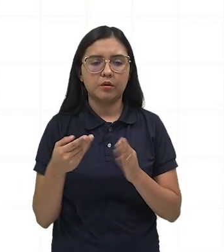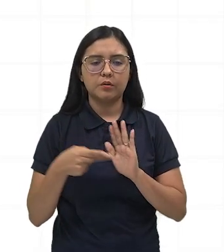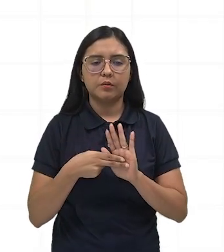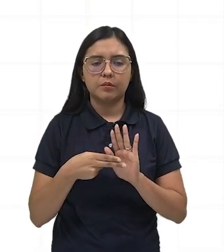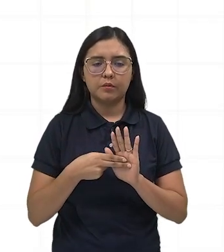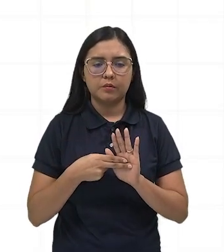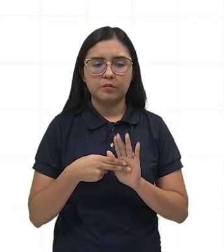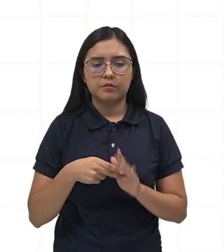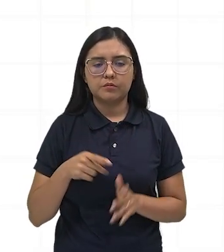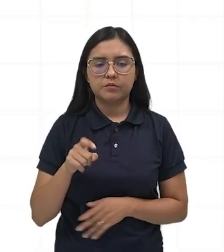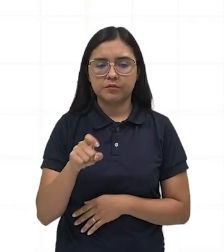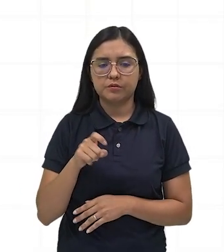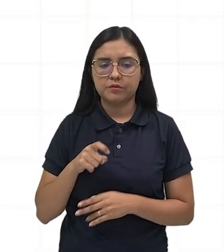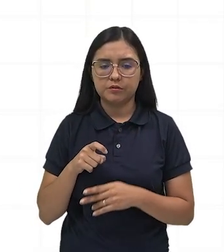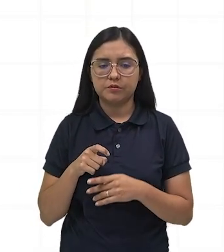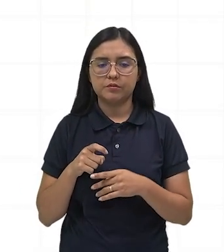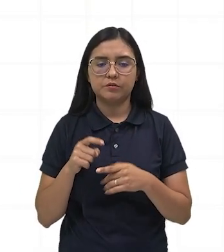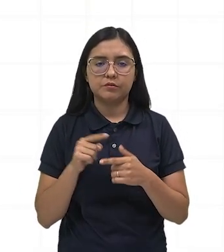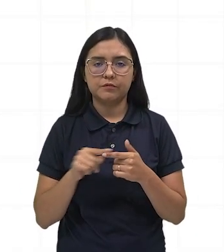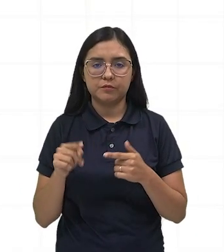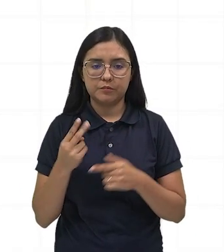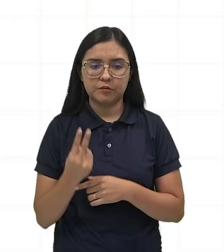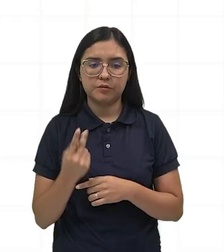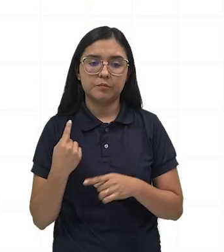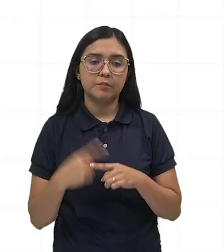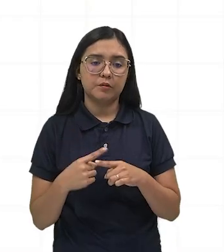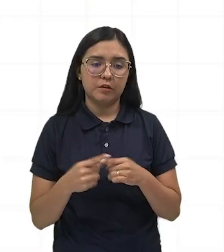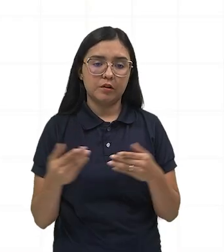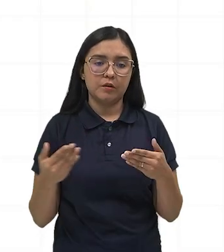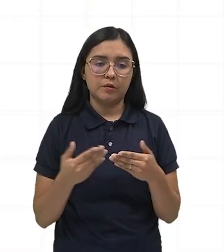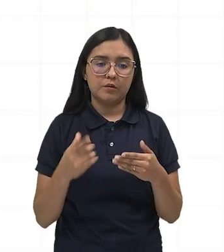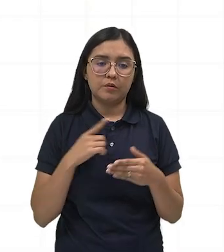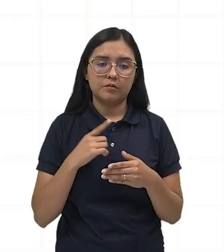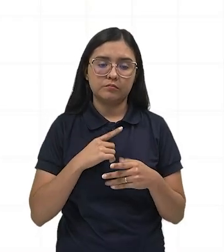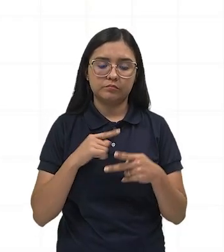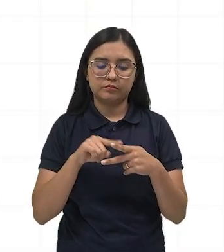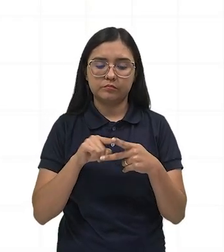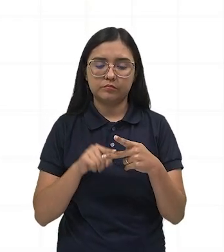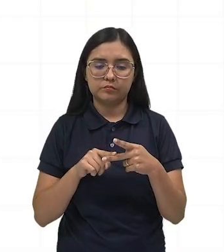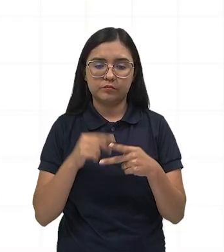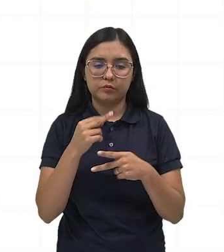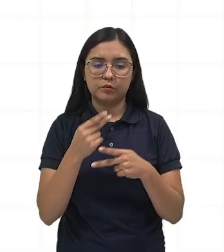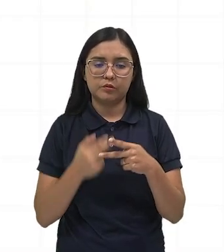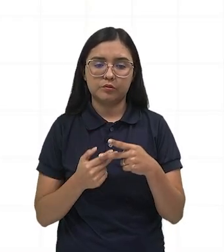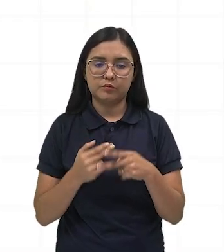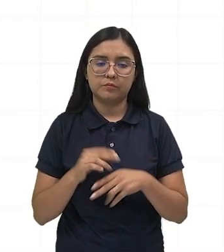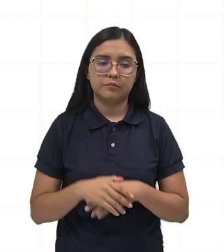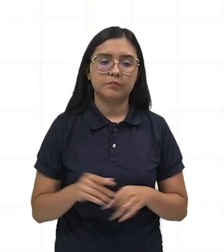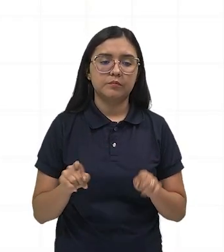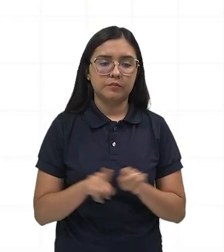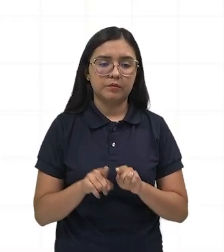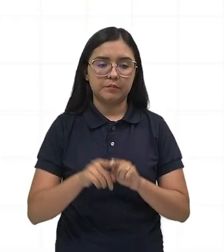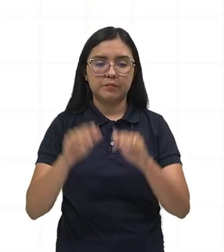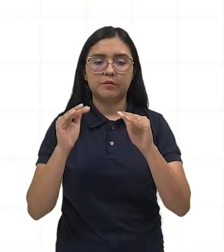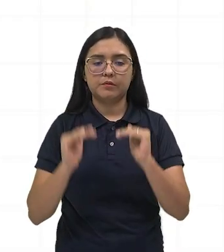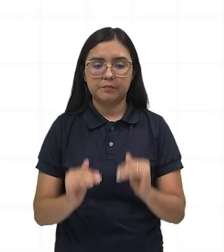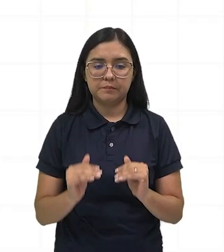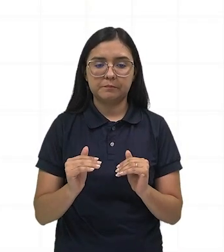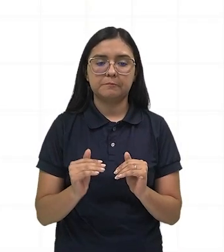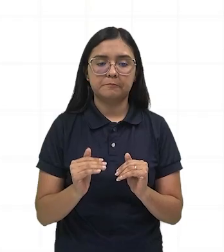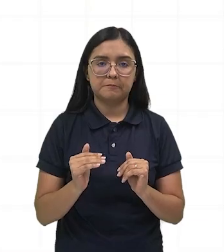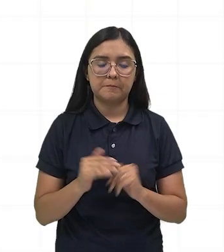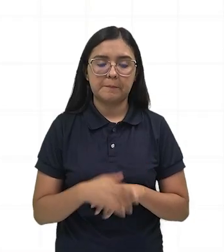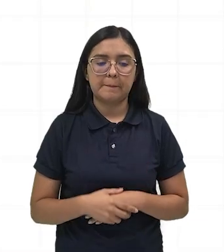valer X dividido por 2. Por quê? Porque agora ele vale só a metade, né? E o outro também, porque eles dois possuem